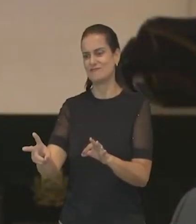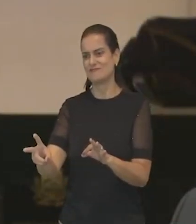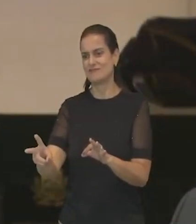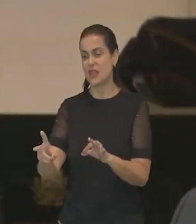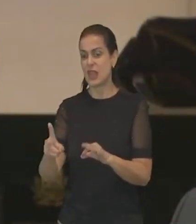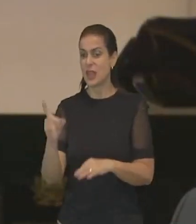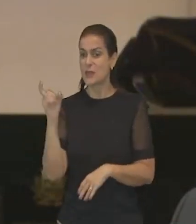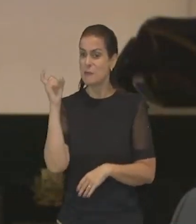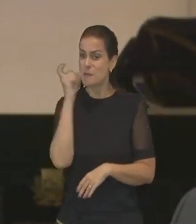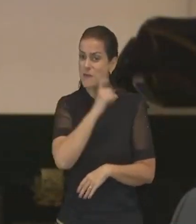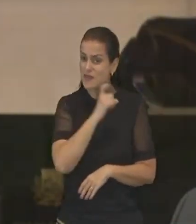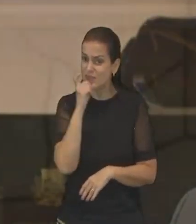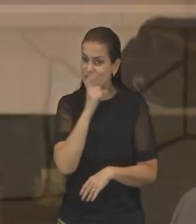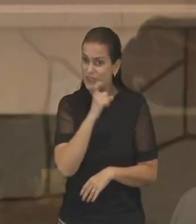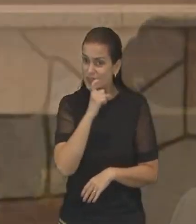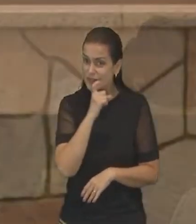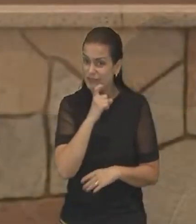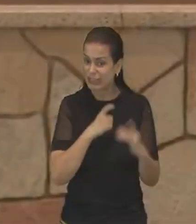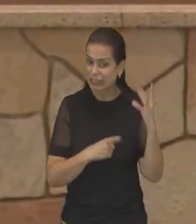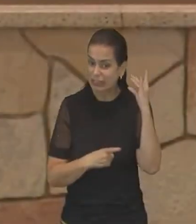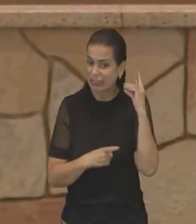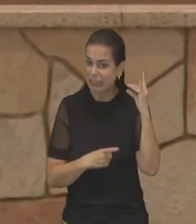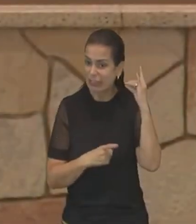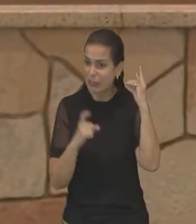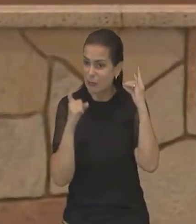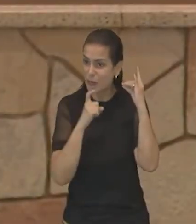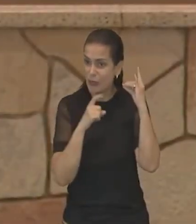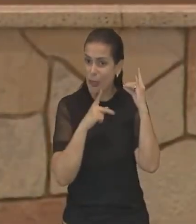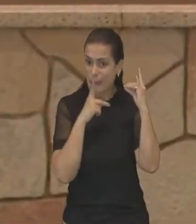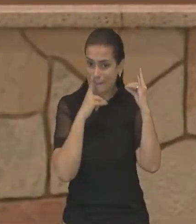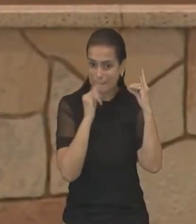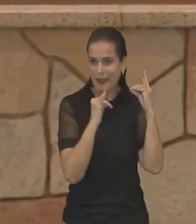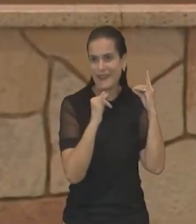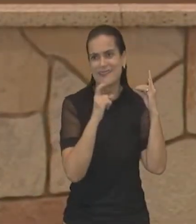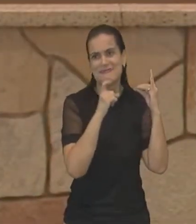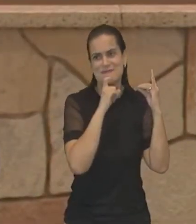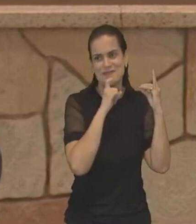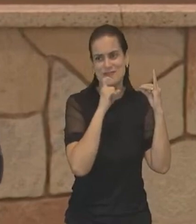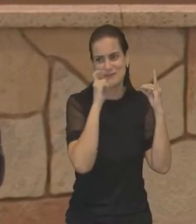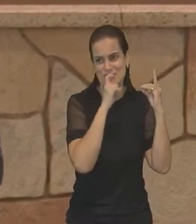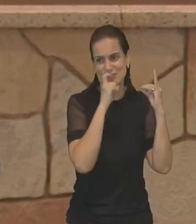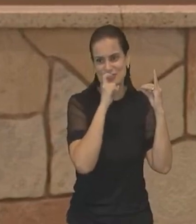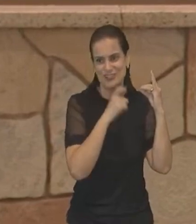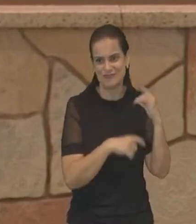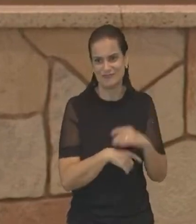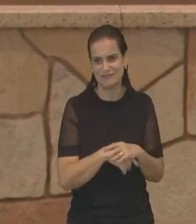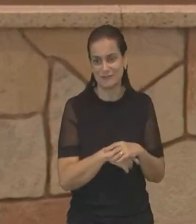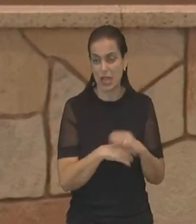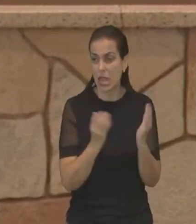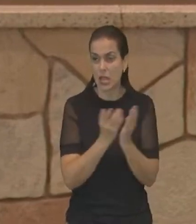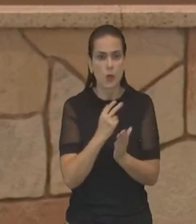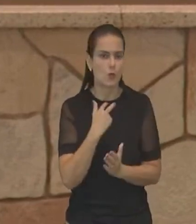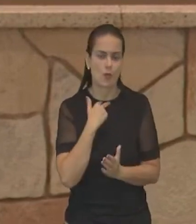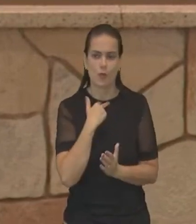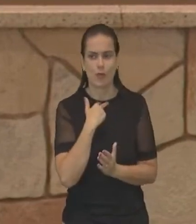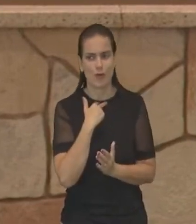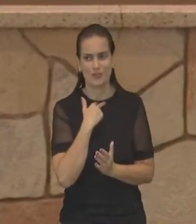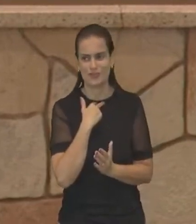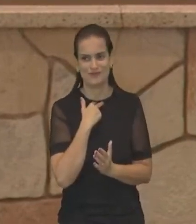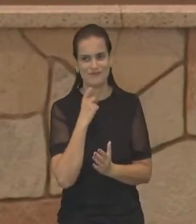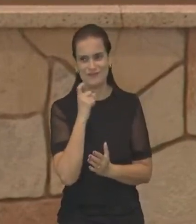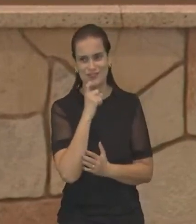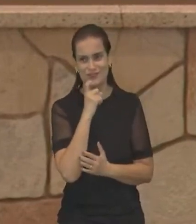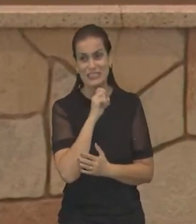Mentira. Satanás é mentiroso e é o pai da mentira. O crente não deve mentir porque somos membros uns dos outros.